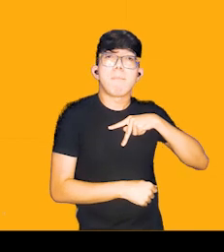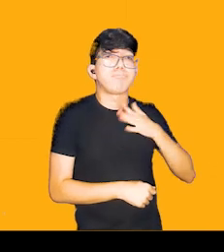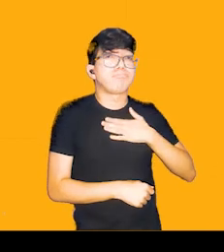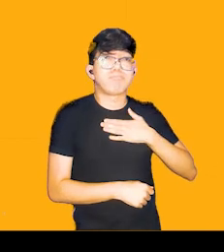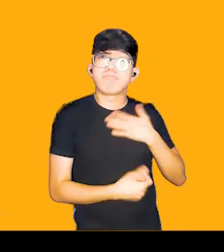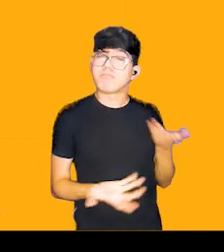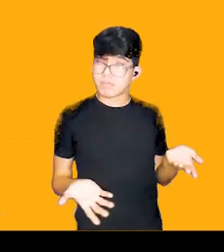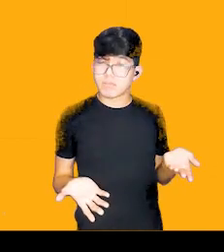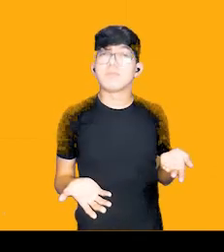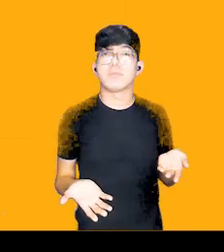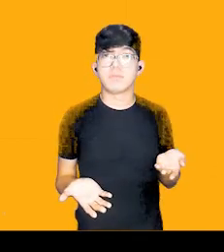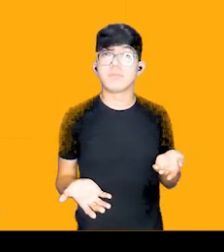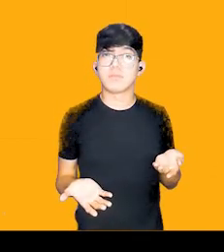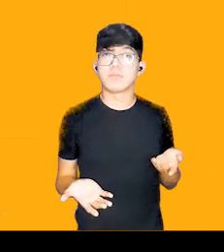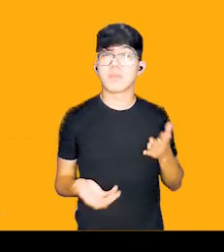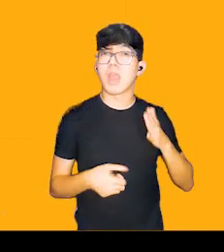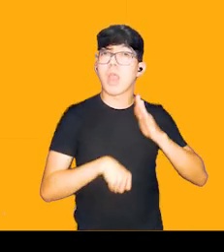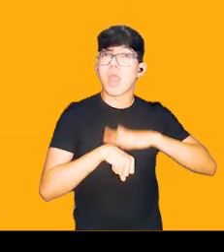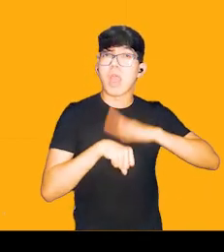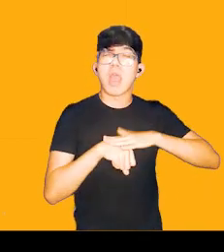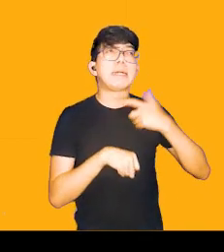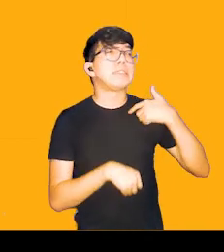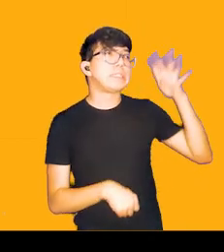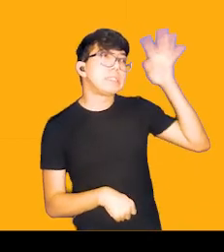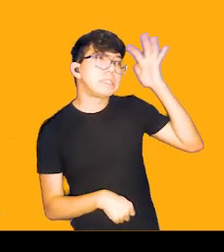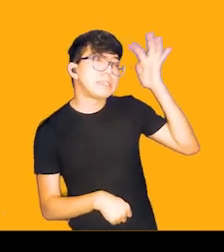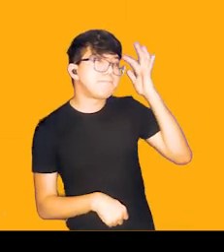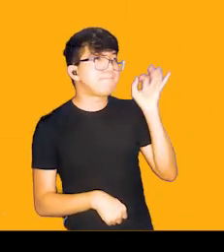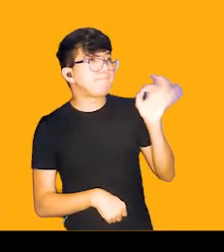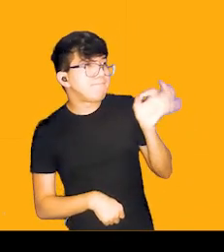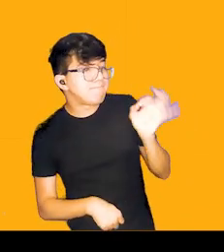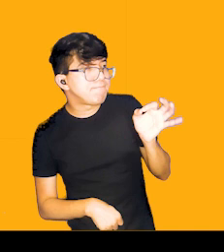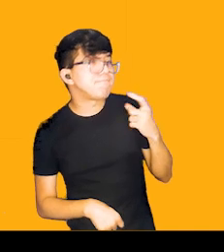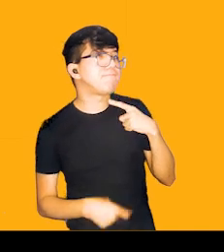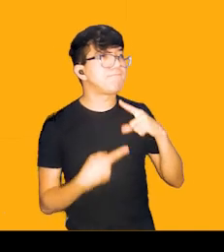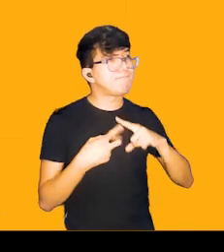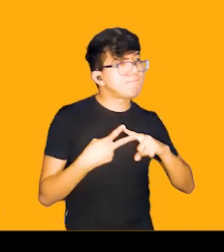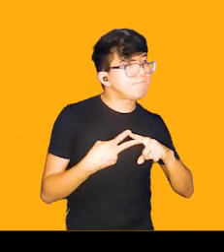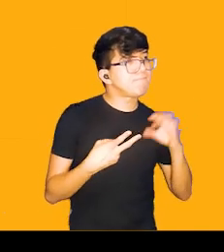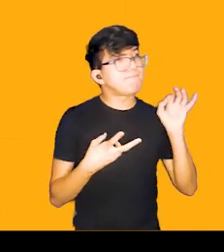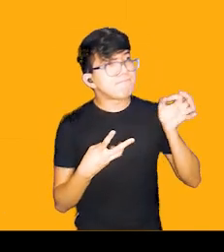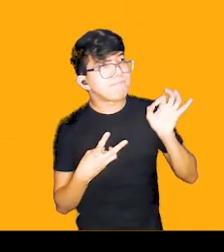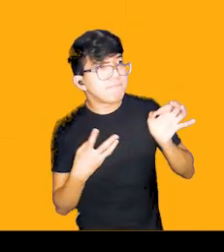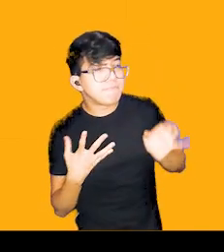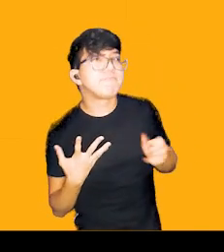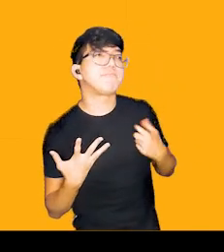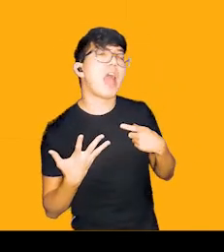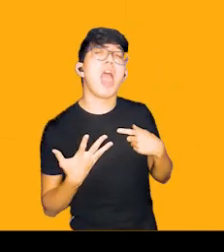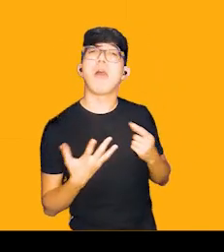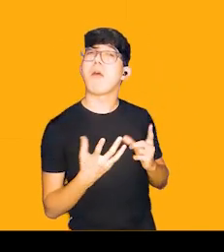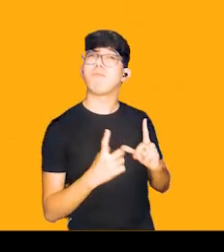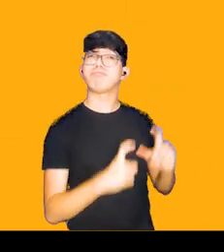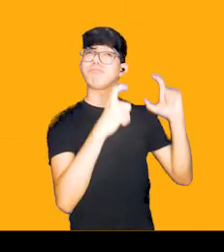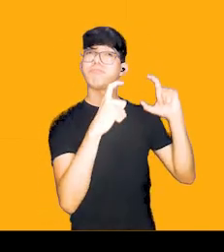coisas que eu concordo. Meu olhar é específico mesmo da forma que eu penso, da forma